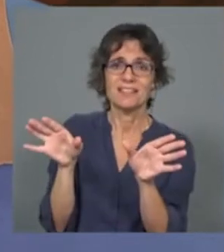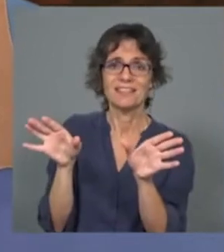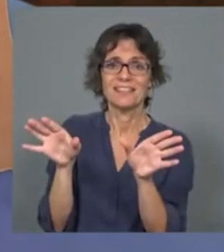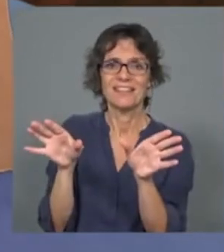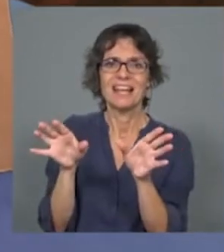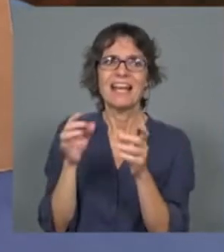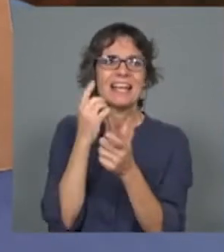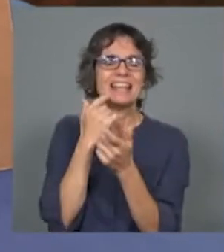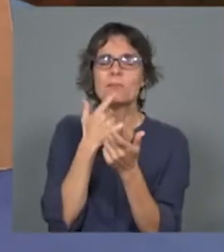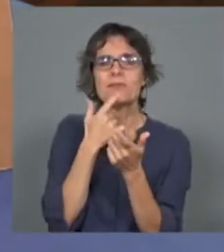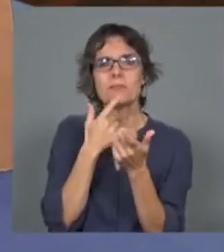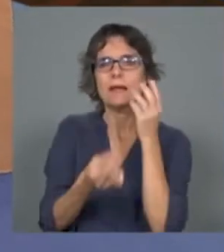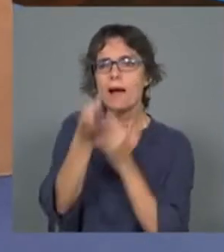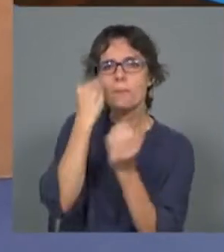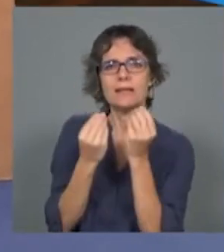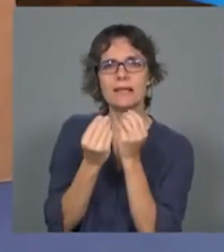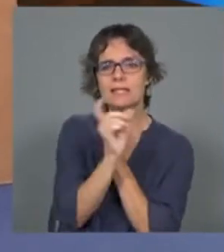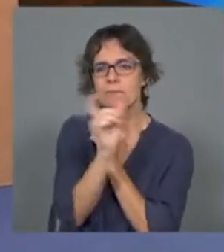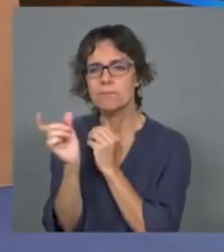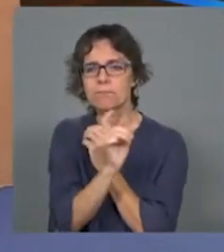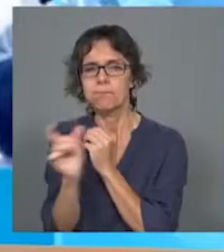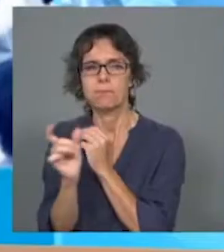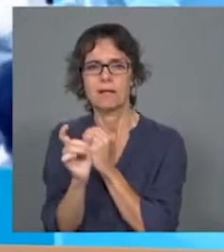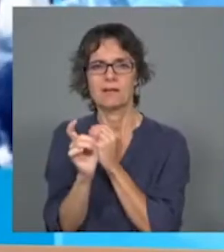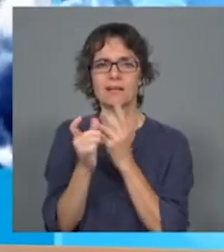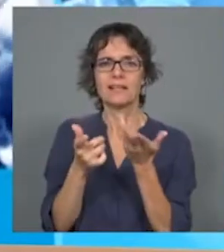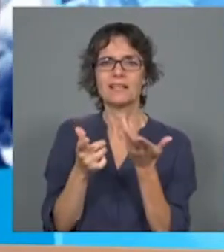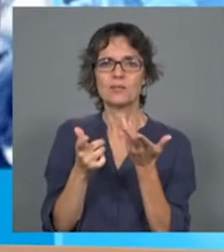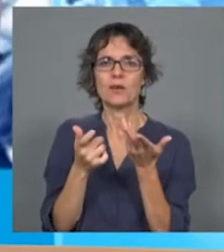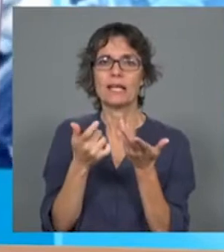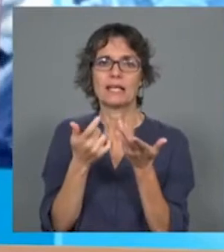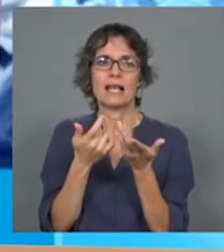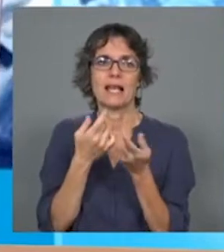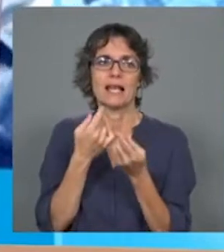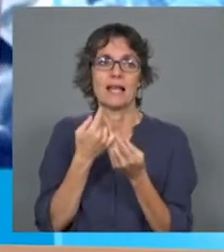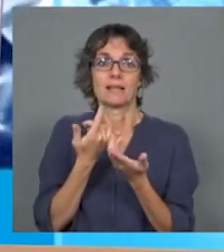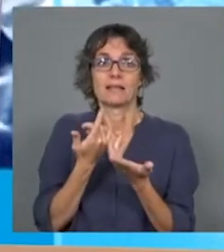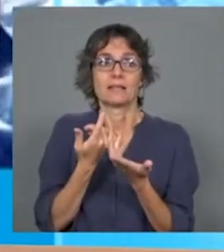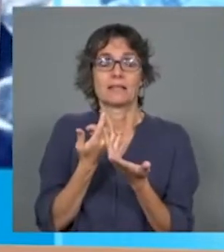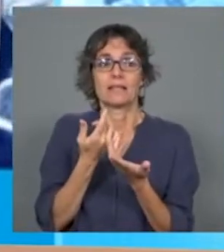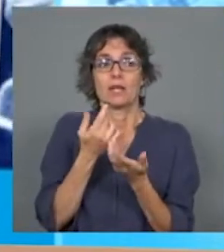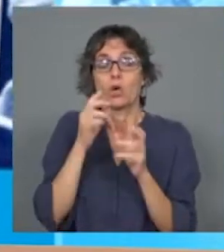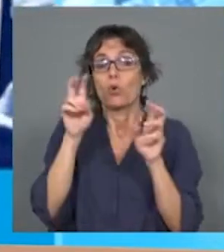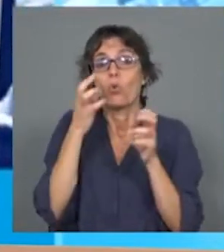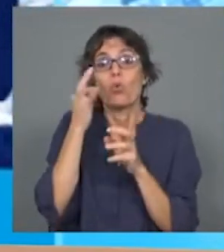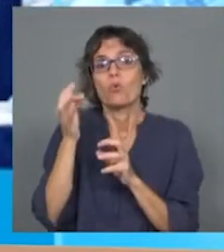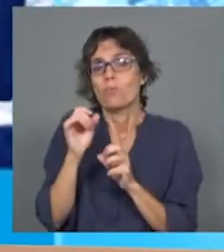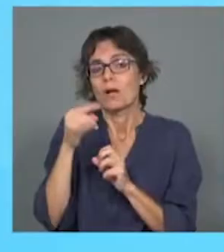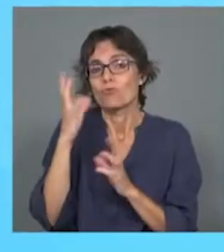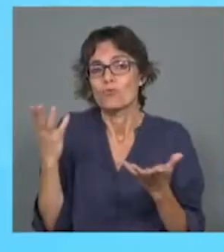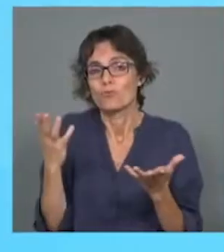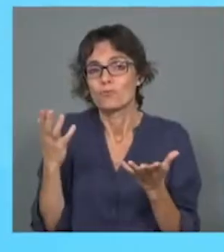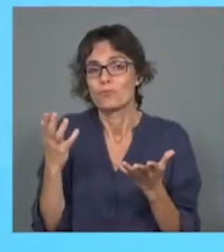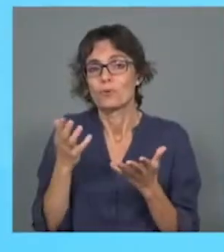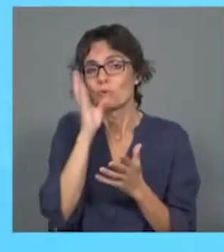gramática ou esse dicionário que por vezes não é tão comum, digamos, ser utilizado por parte dos profissionais de comunicação.